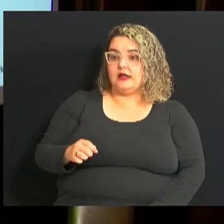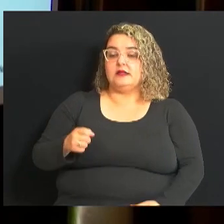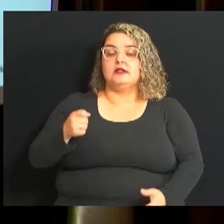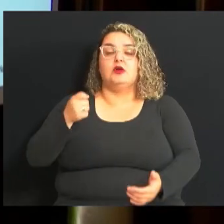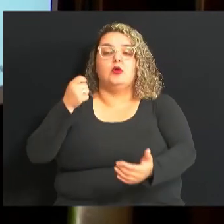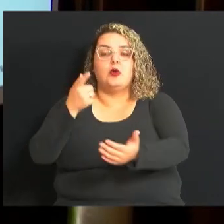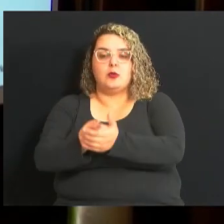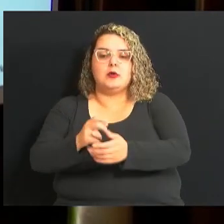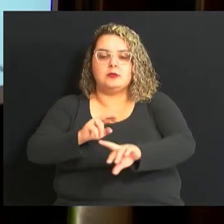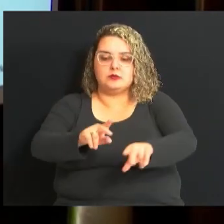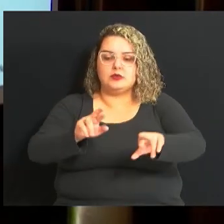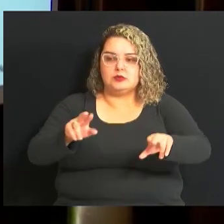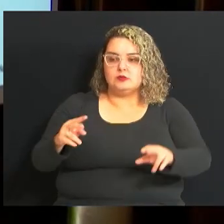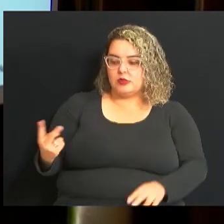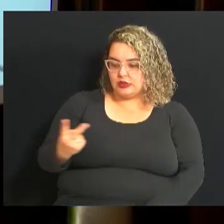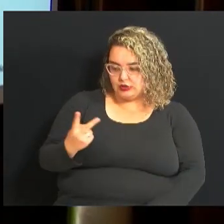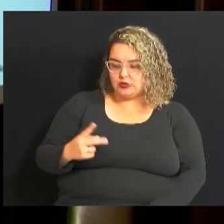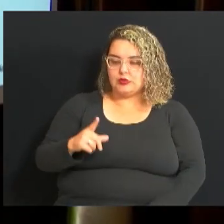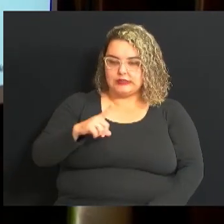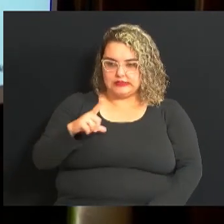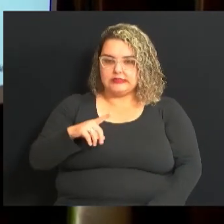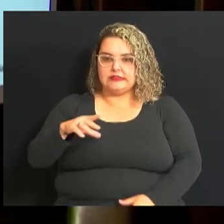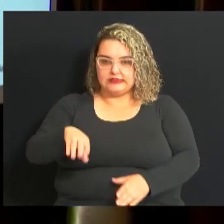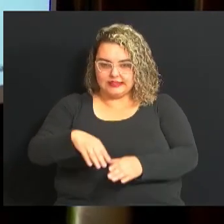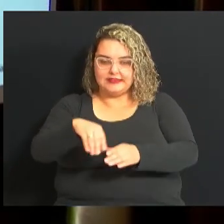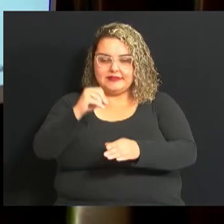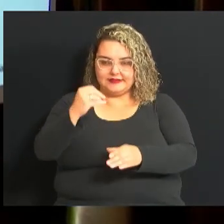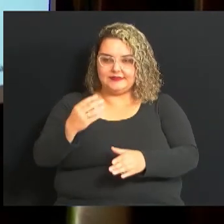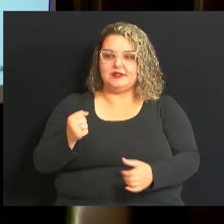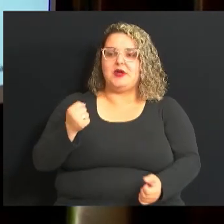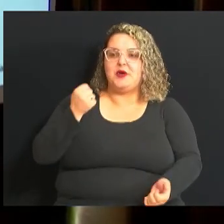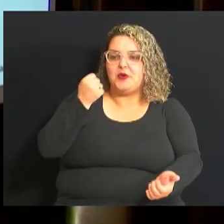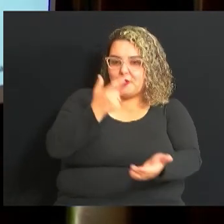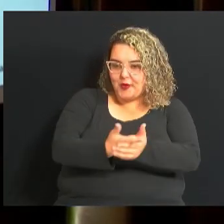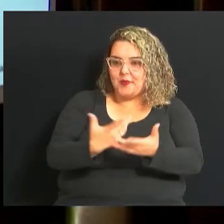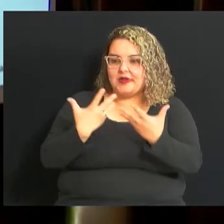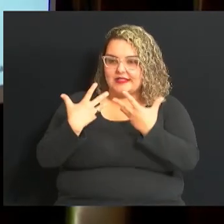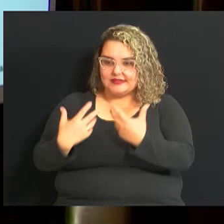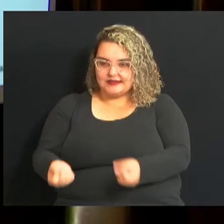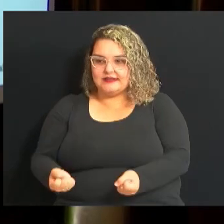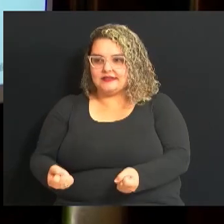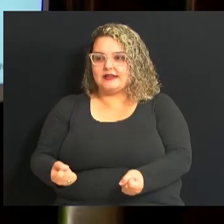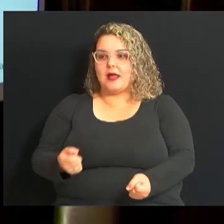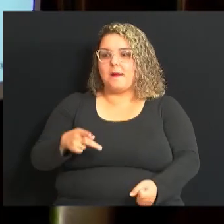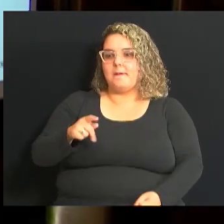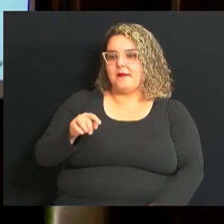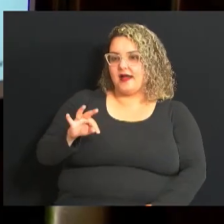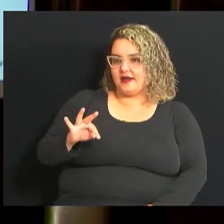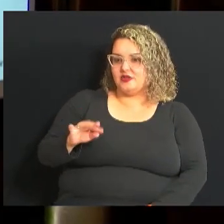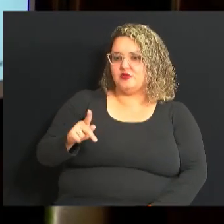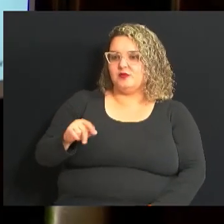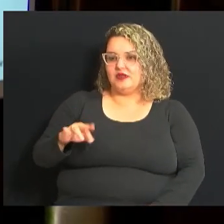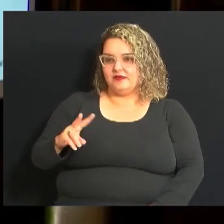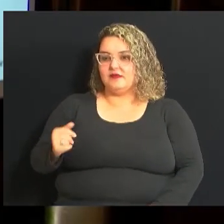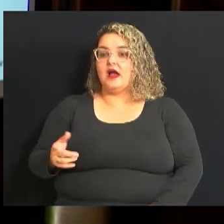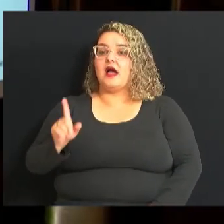deles, mas os 2 têm um sorteio. E o nosso tradicional Compre e Ganhe, que é o panetone da Patipiva, ele é de fato uma receita exclusiva da Iguatemi,